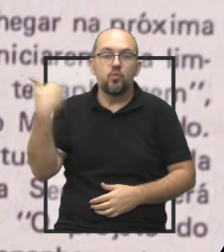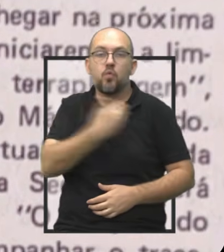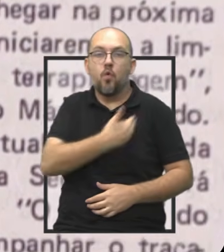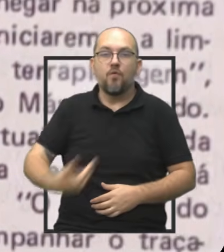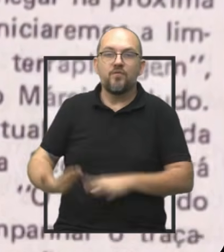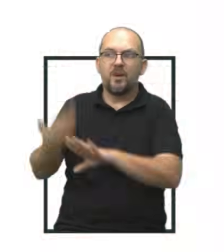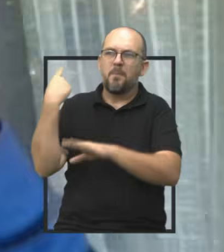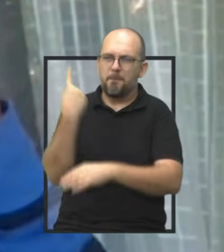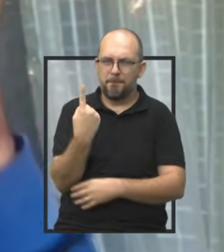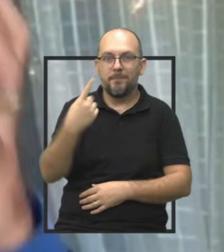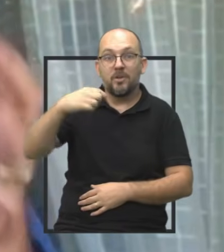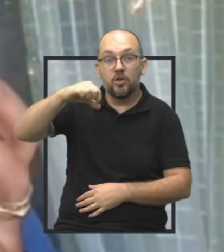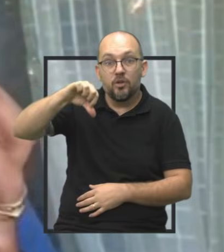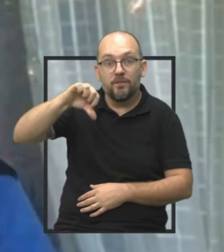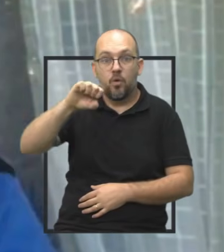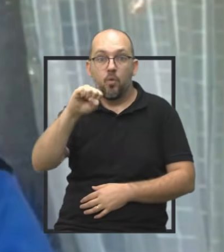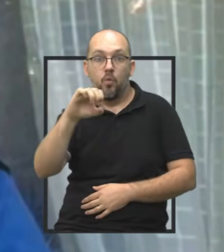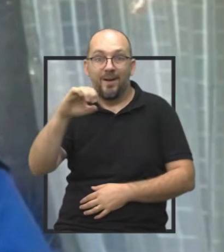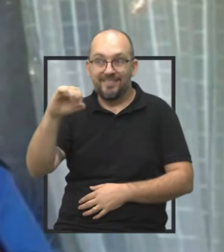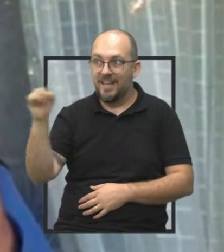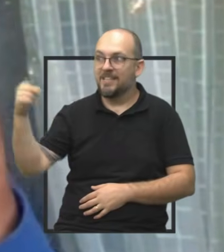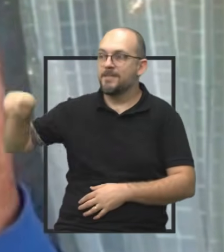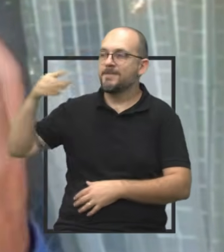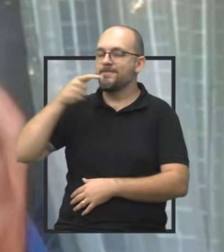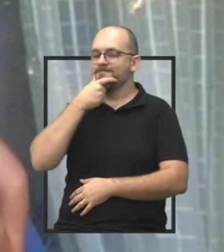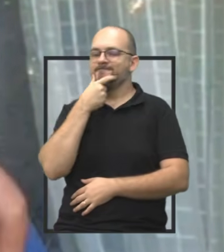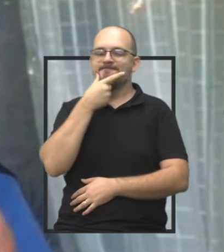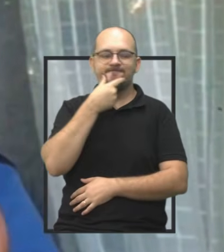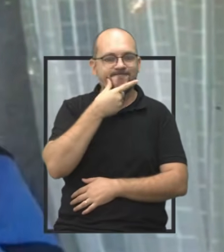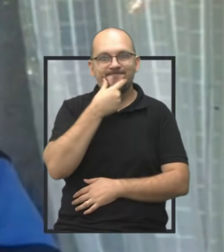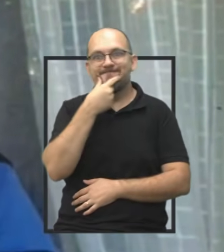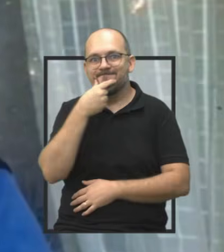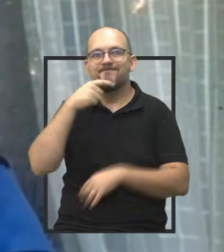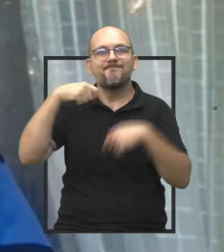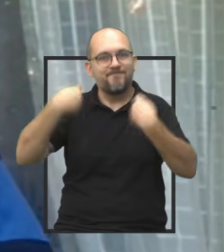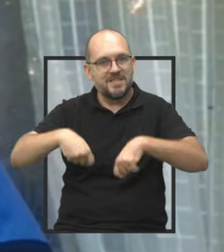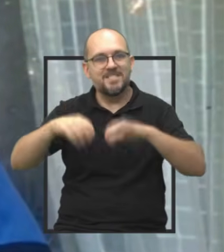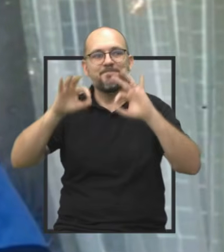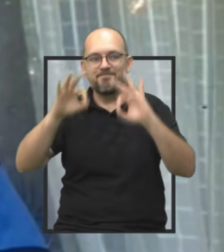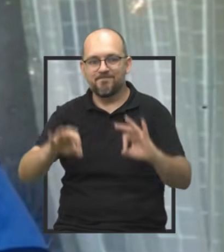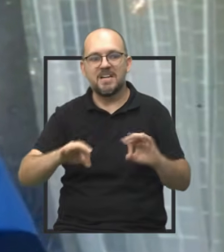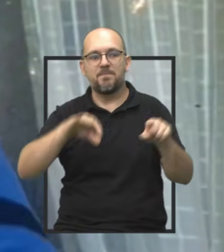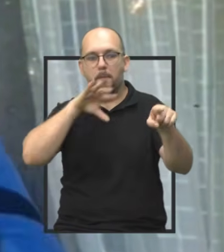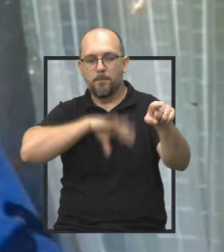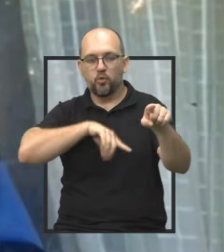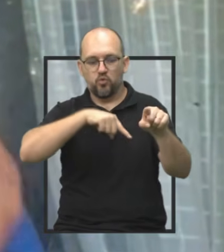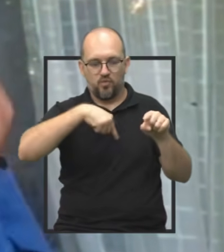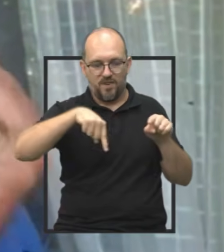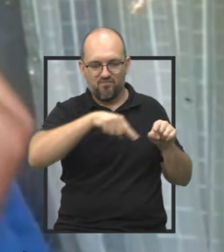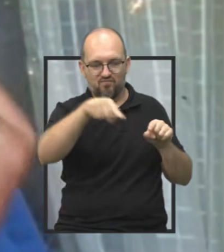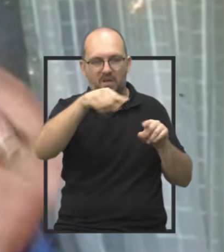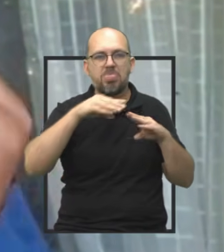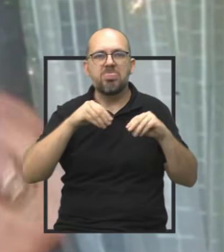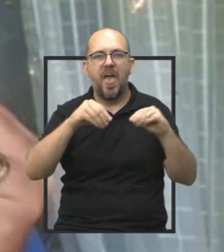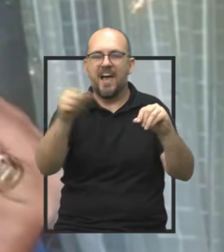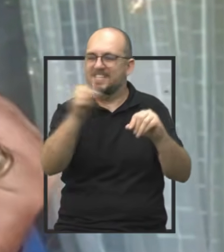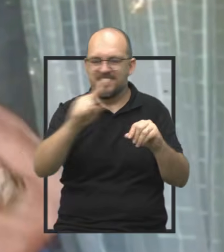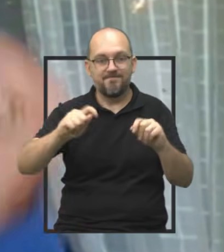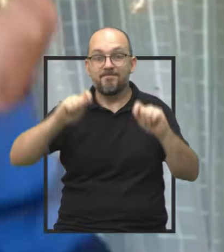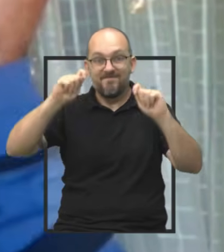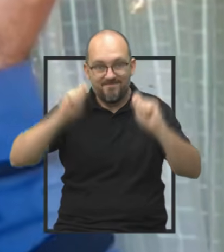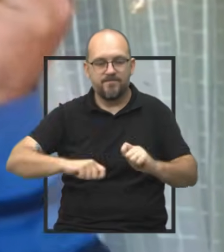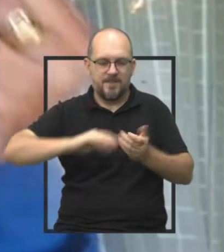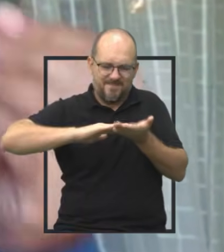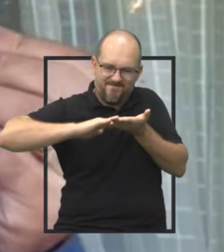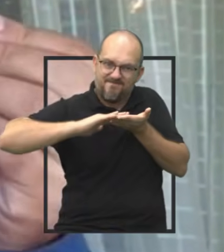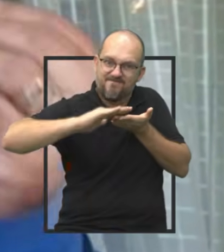de 1980, o governo daquela época entendeu a grande necessidade de se pavimentar,